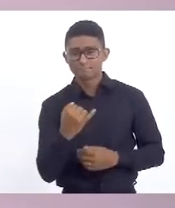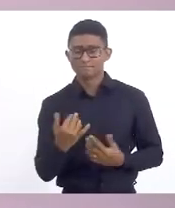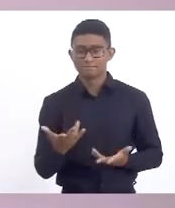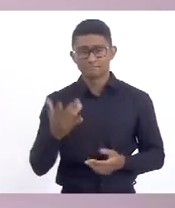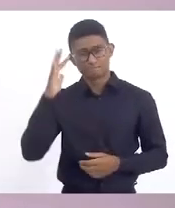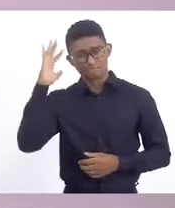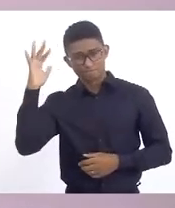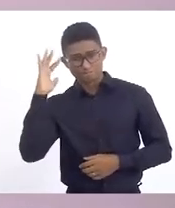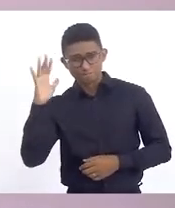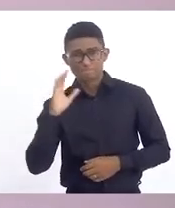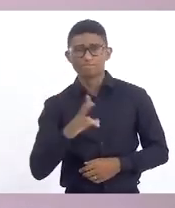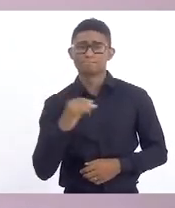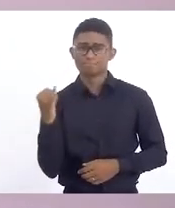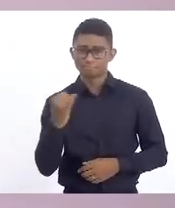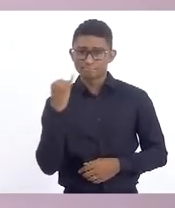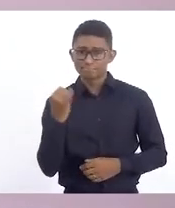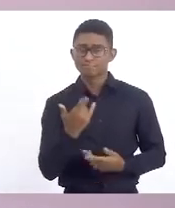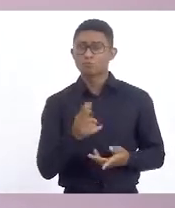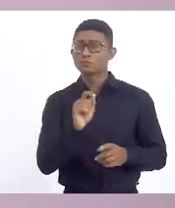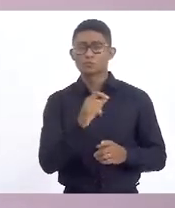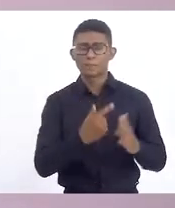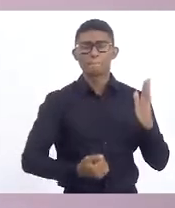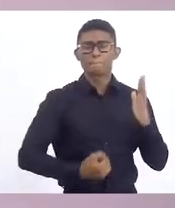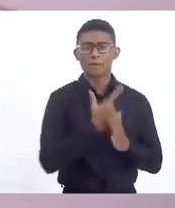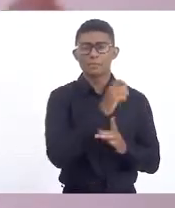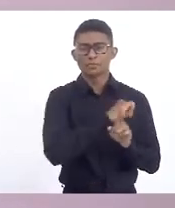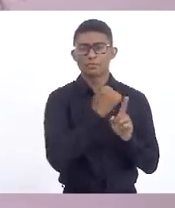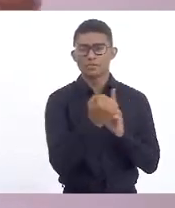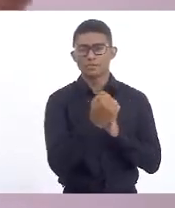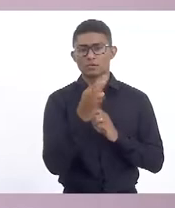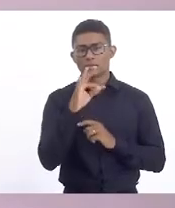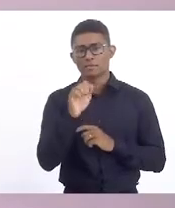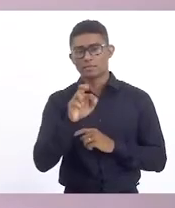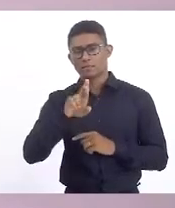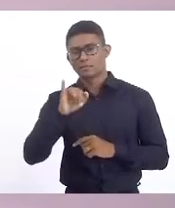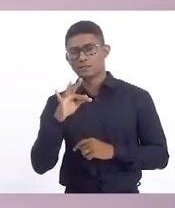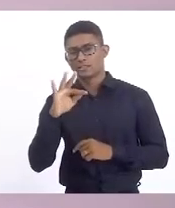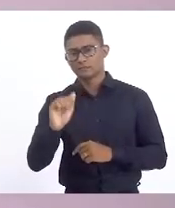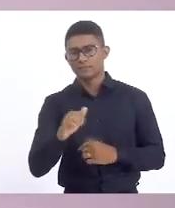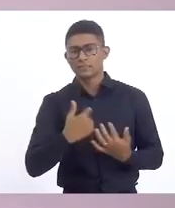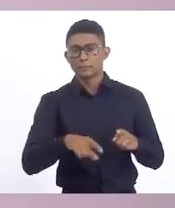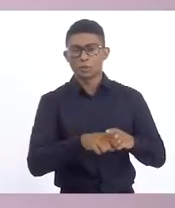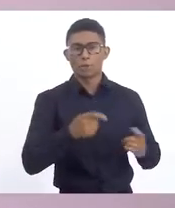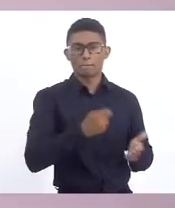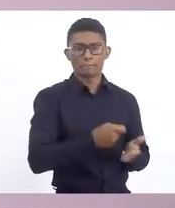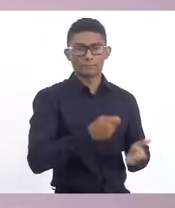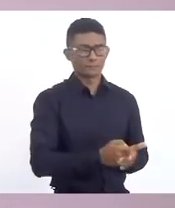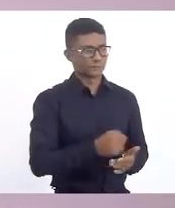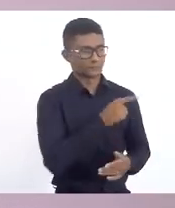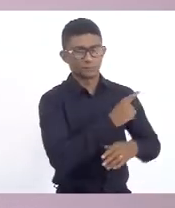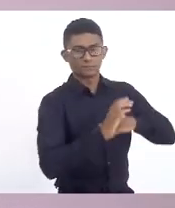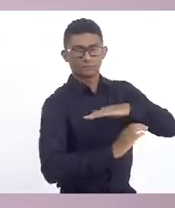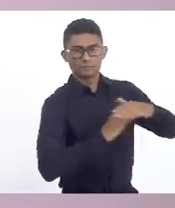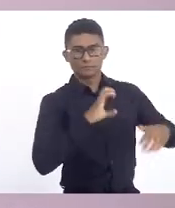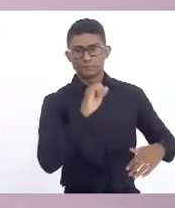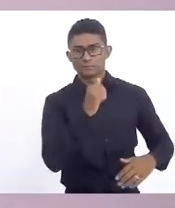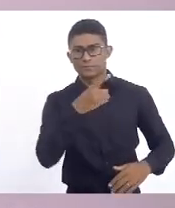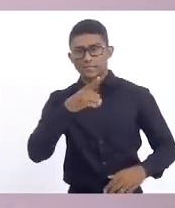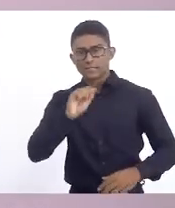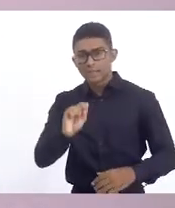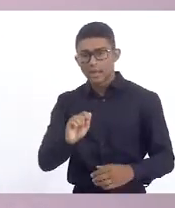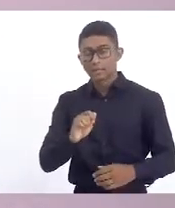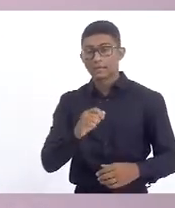questão da tarifa social e, ao mesmo tempo, obrigar que a SEDAI, enquanto empresa, tratem todos de formas